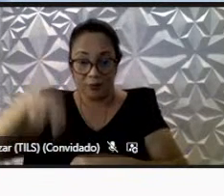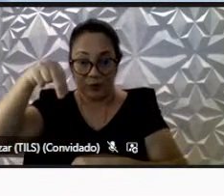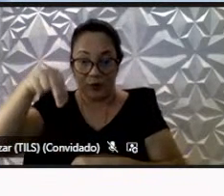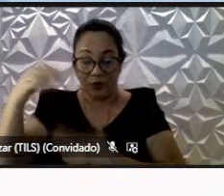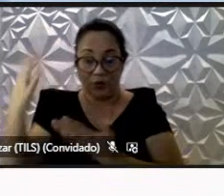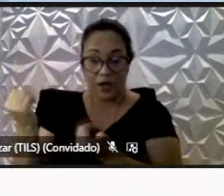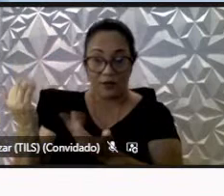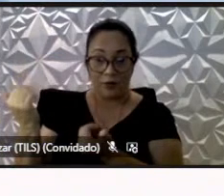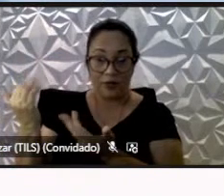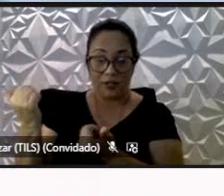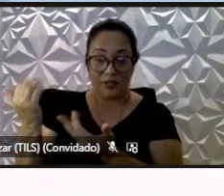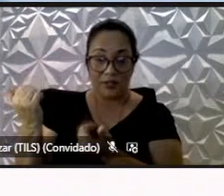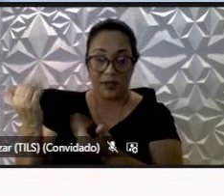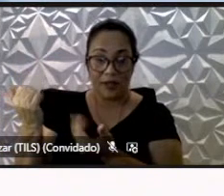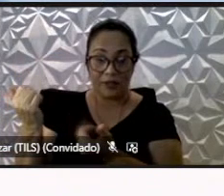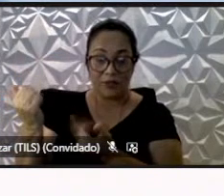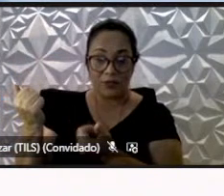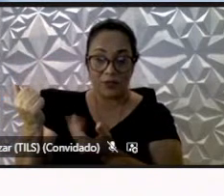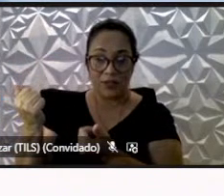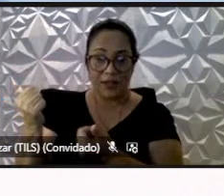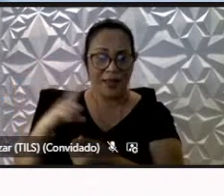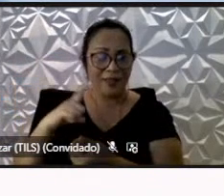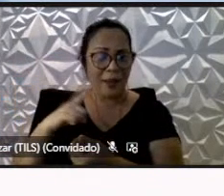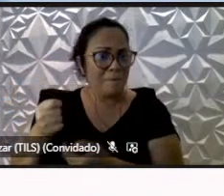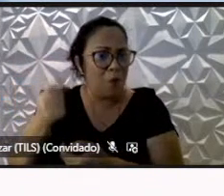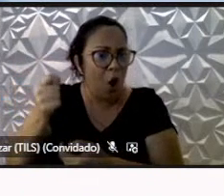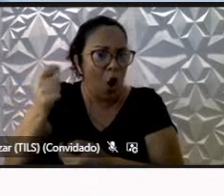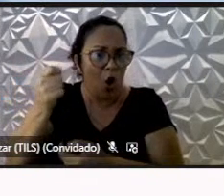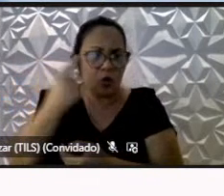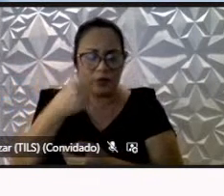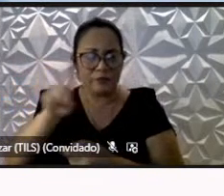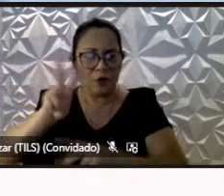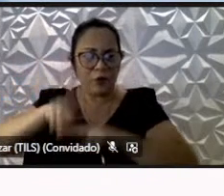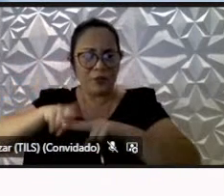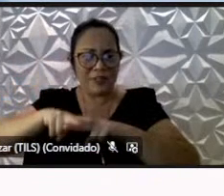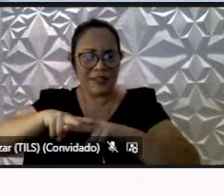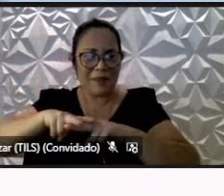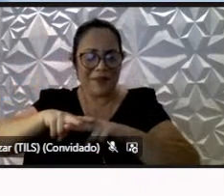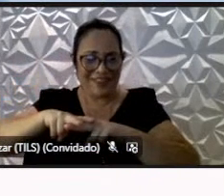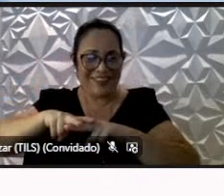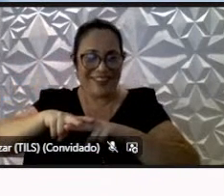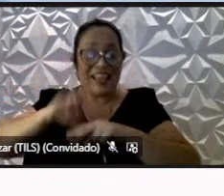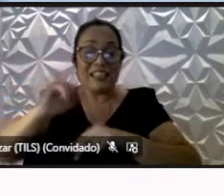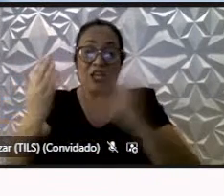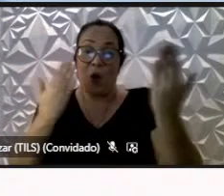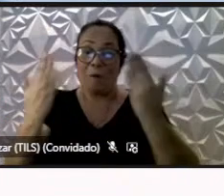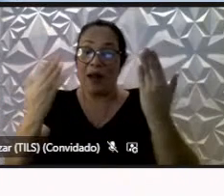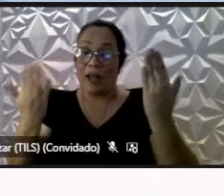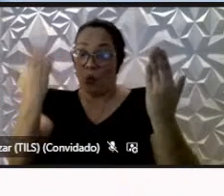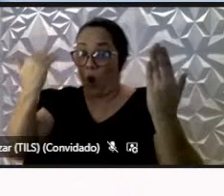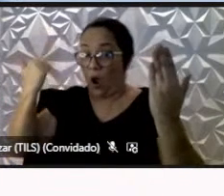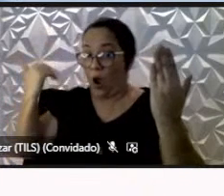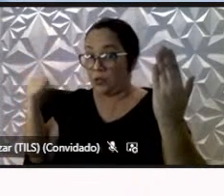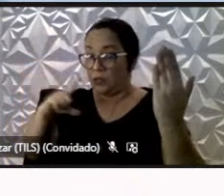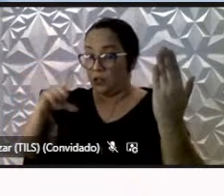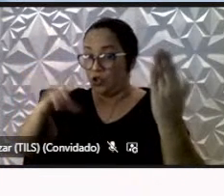adolescentes jovens mandados para a prisão agora com esse sistema do que antes de adotarmos esse sistema.